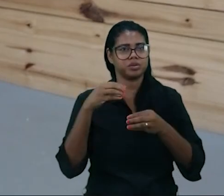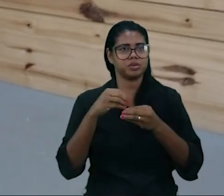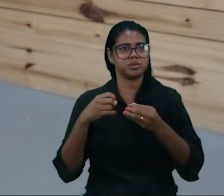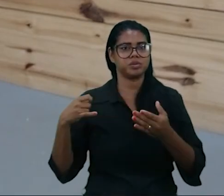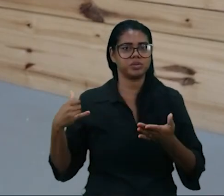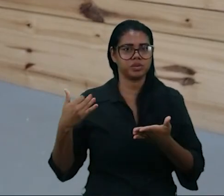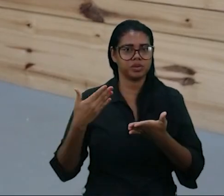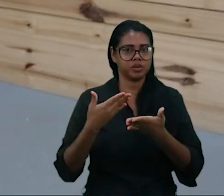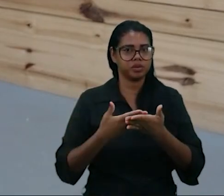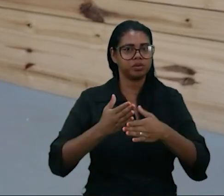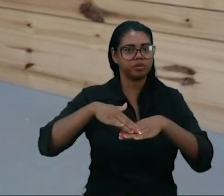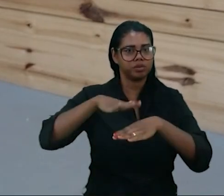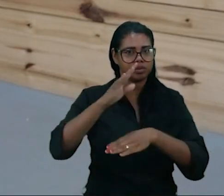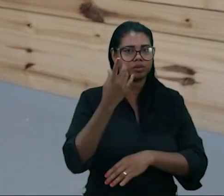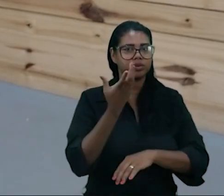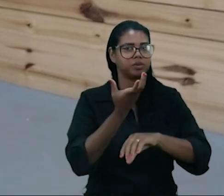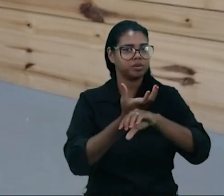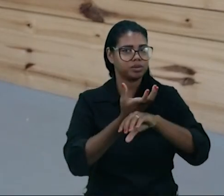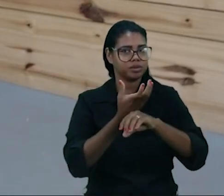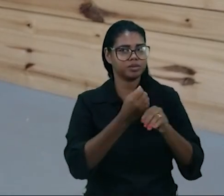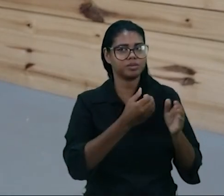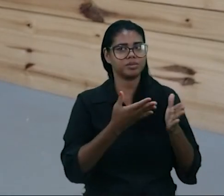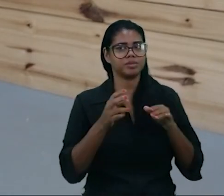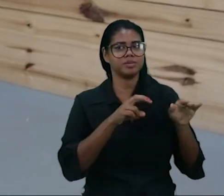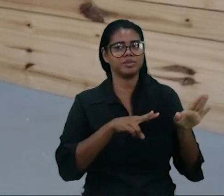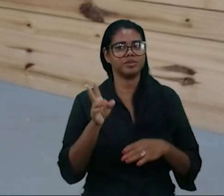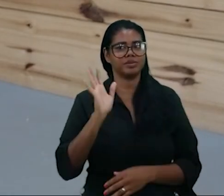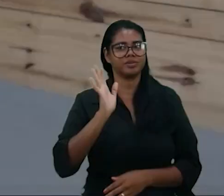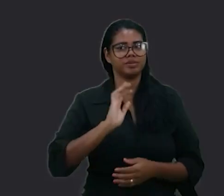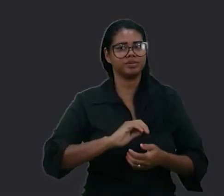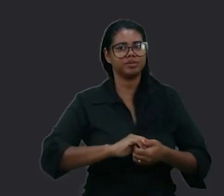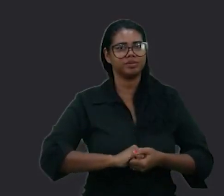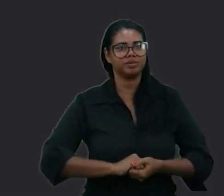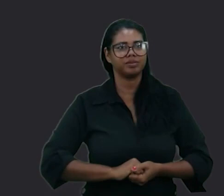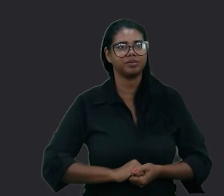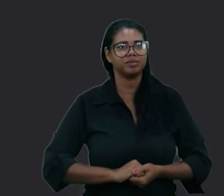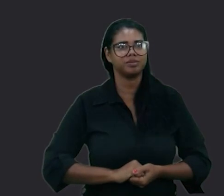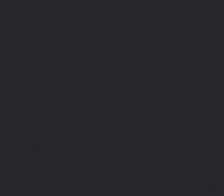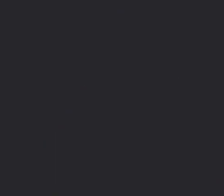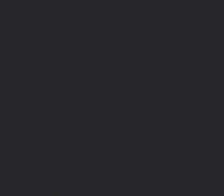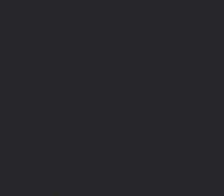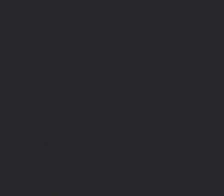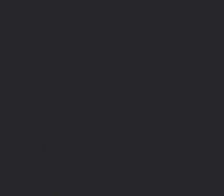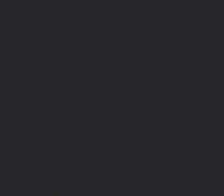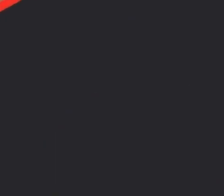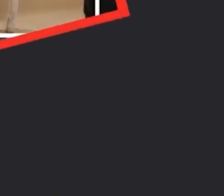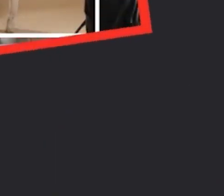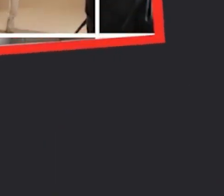gente ainda tem mais uma unidade, mais uma semana. Até lá!